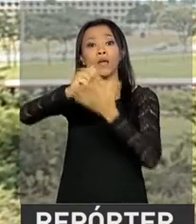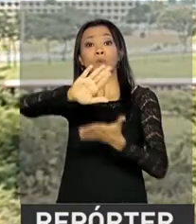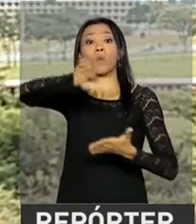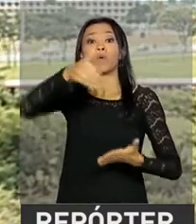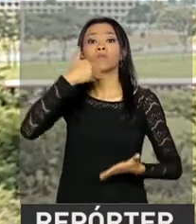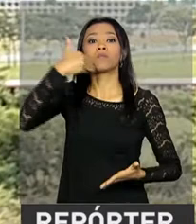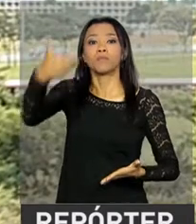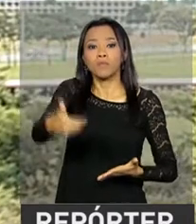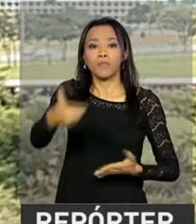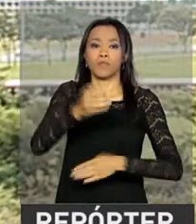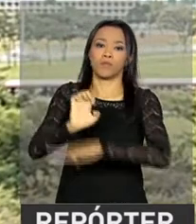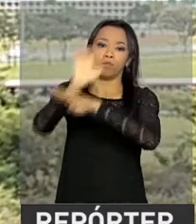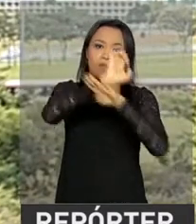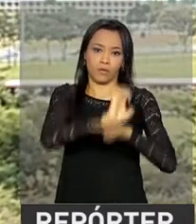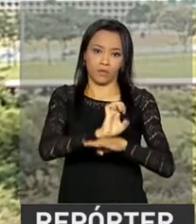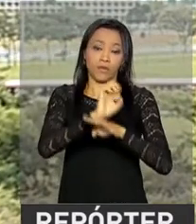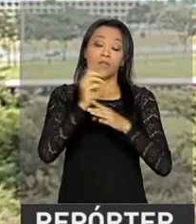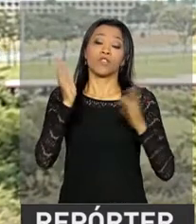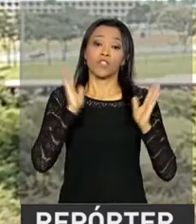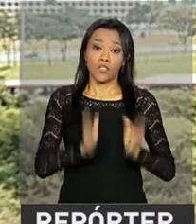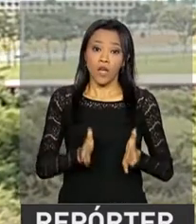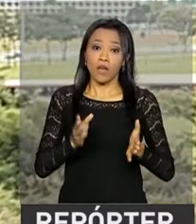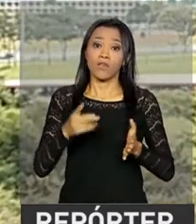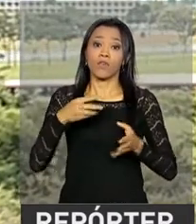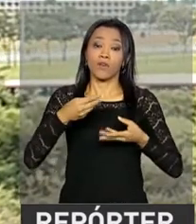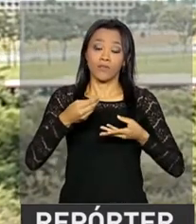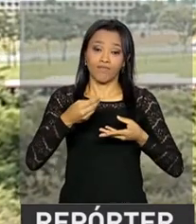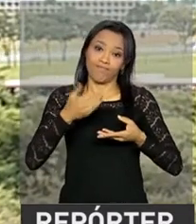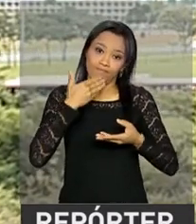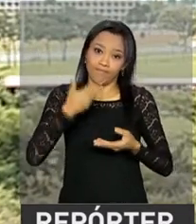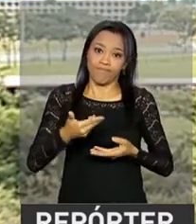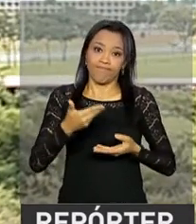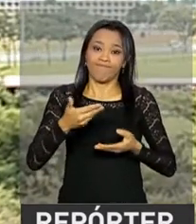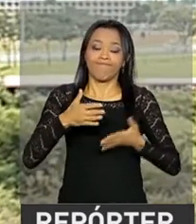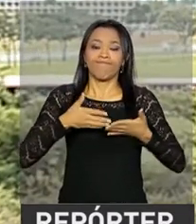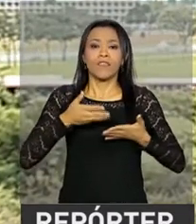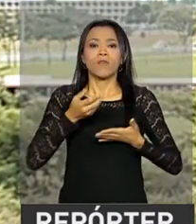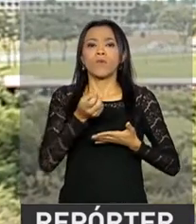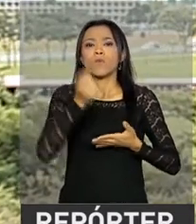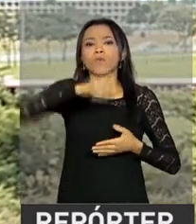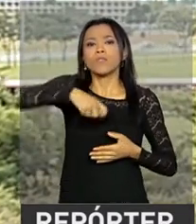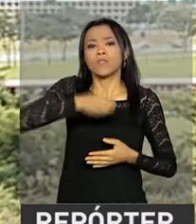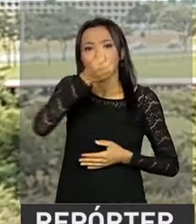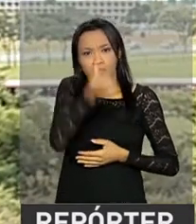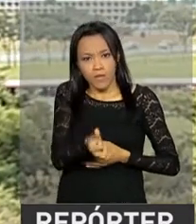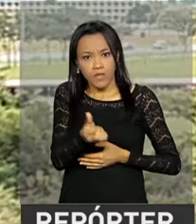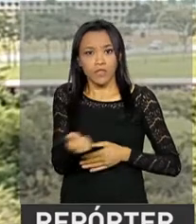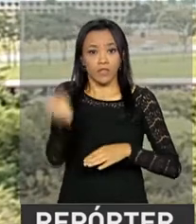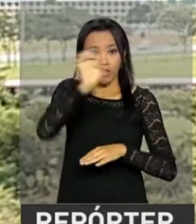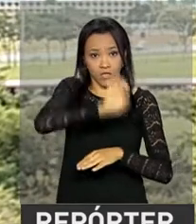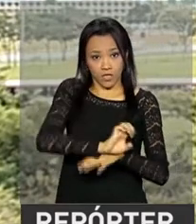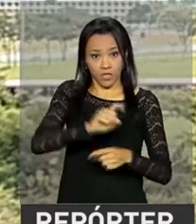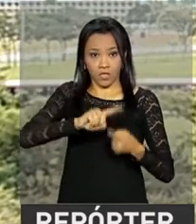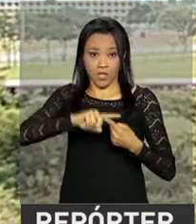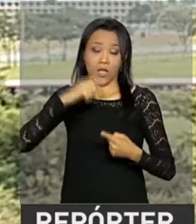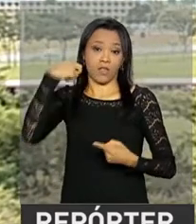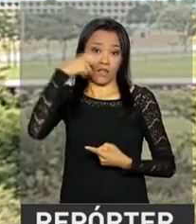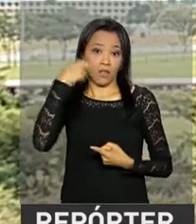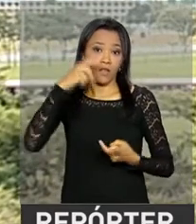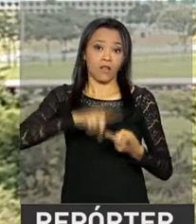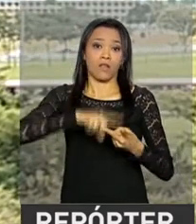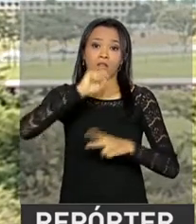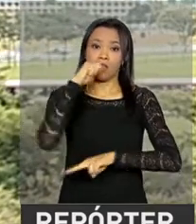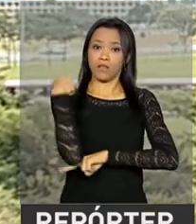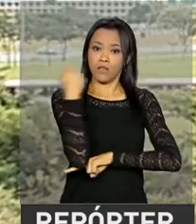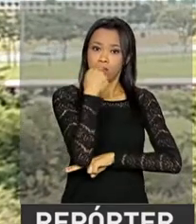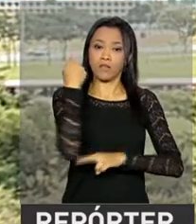demos aqui, foi autorizada a presença da Força Nacional por 6 meses nos estados do Rio Grande do Norte, Rio Grande do